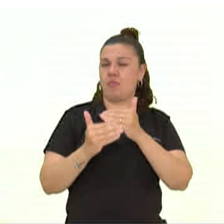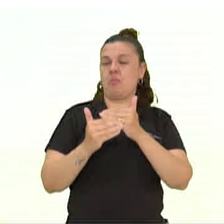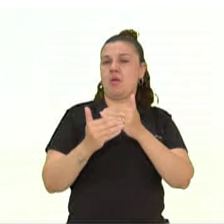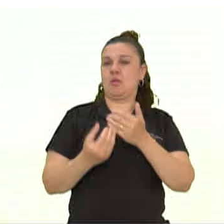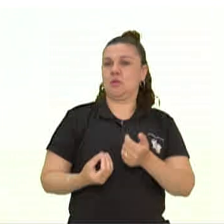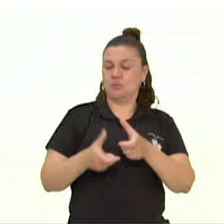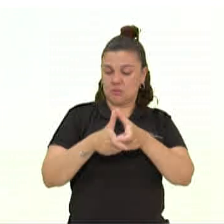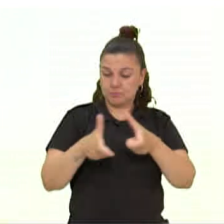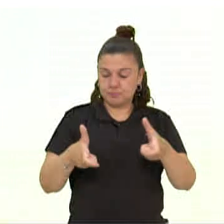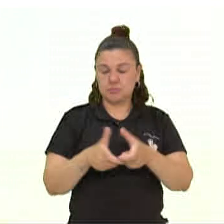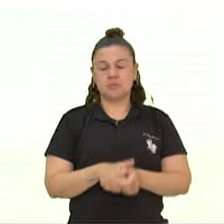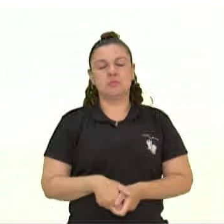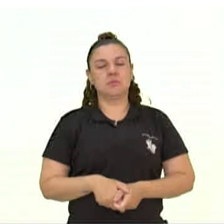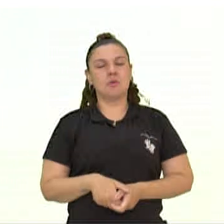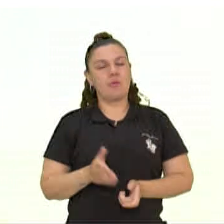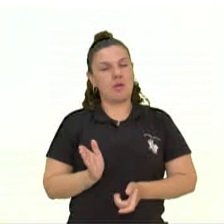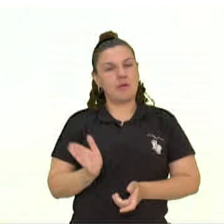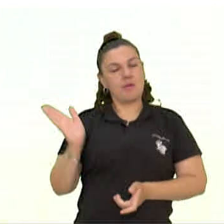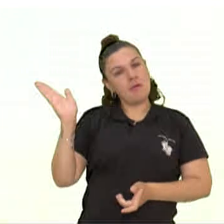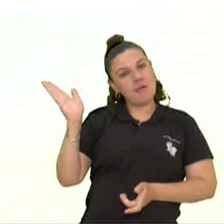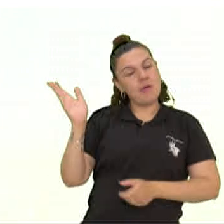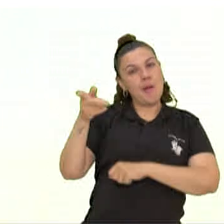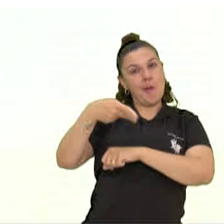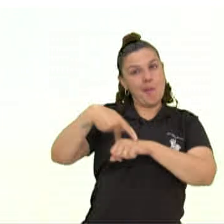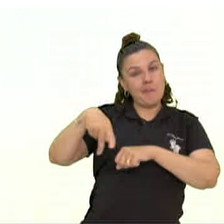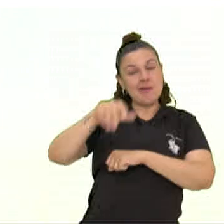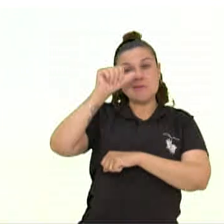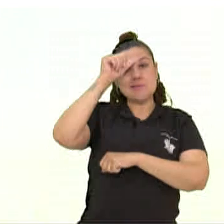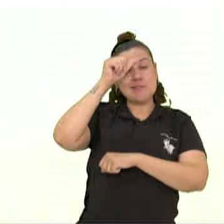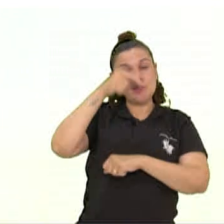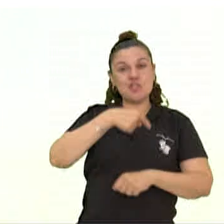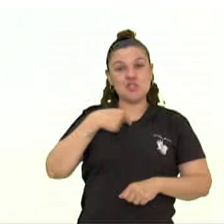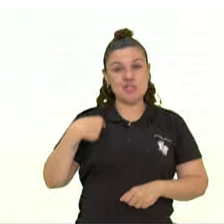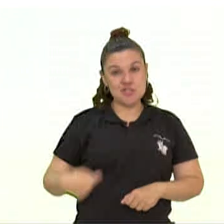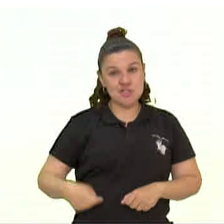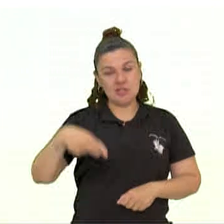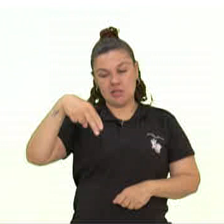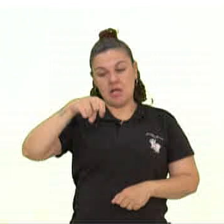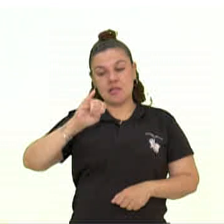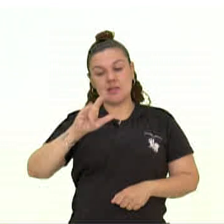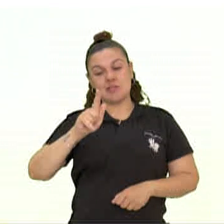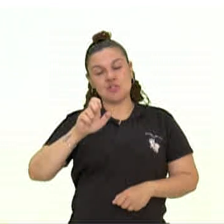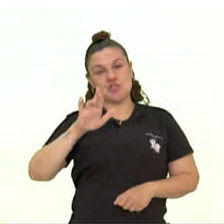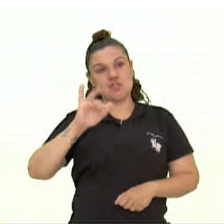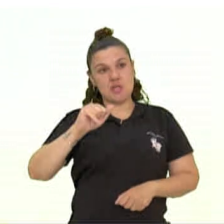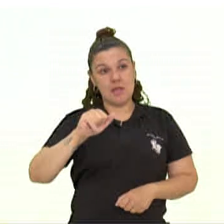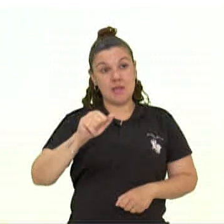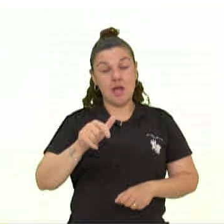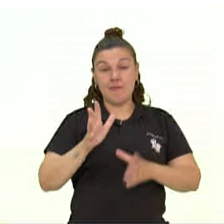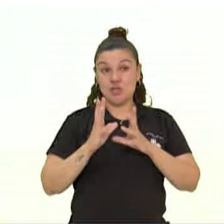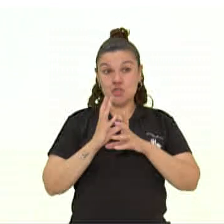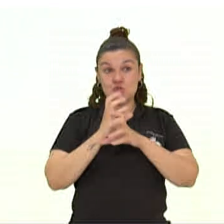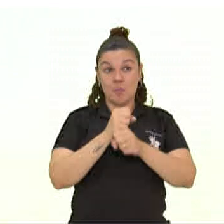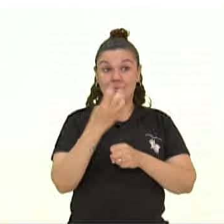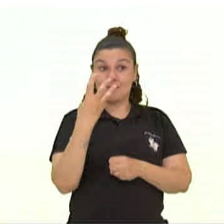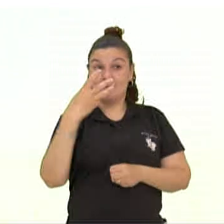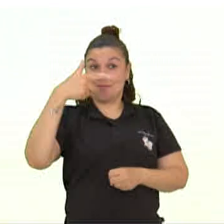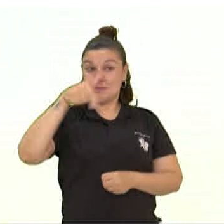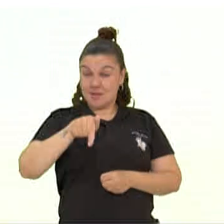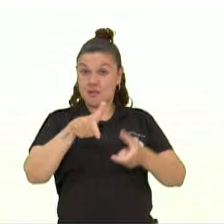demográfico. Índia, China e Nigéria devem representar 37% do crescimento da população mundial até o ano de